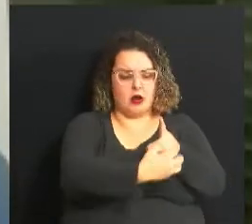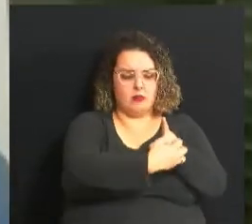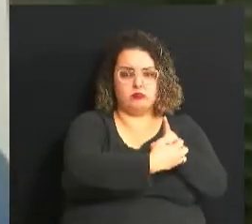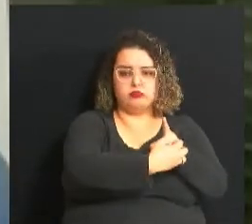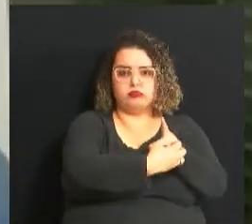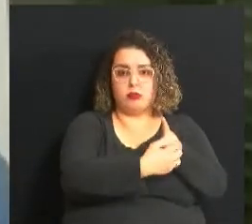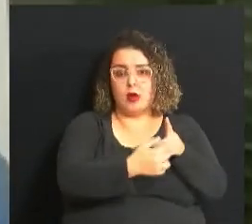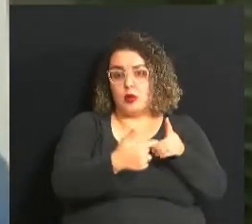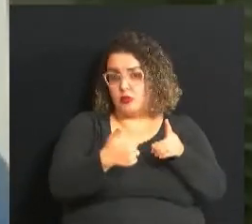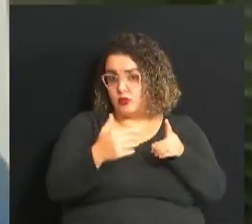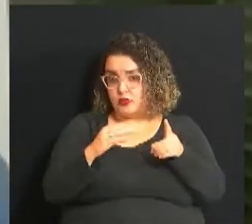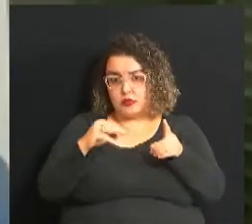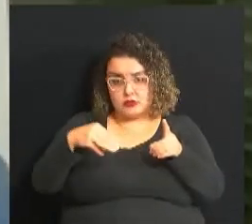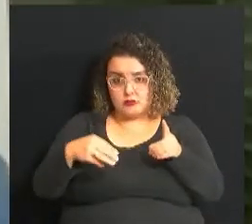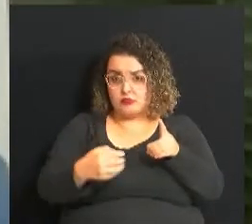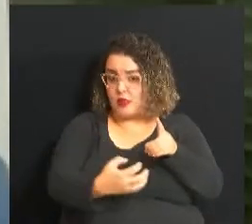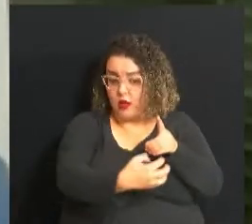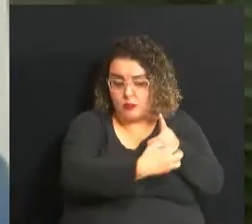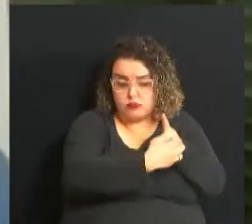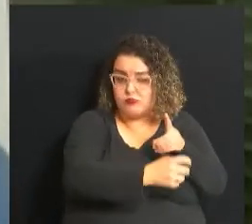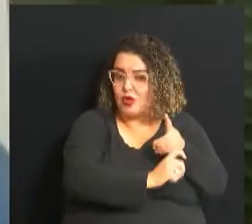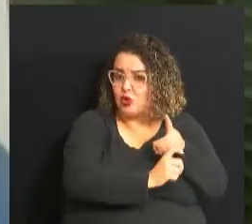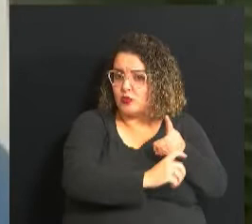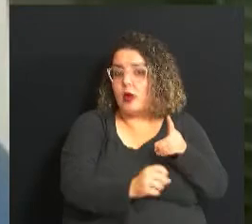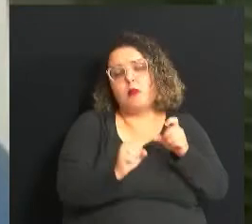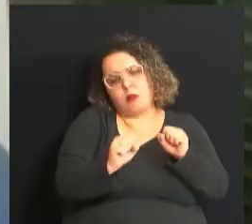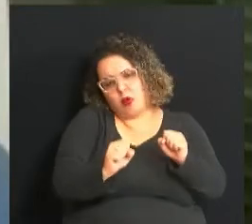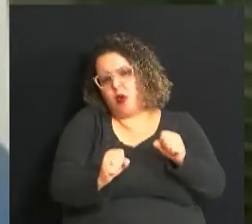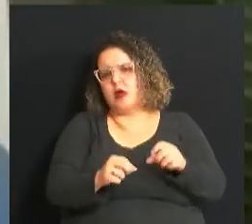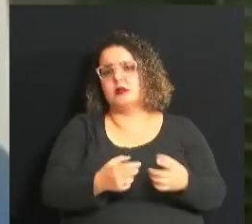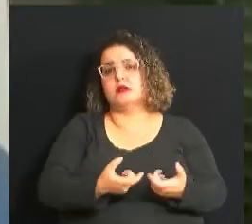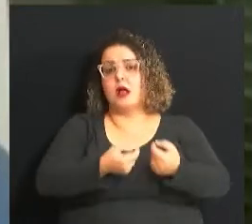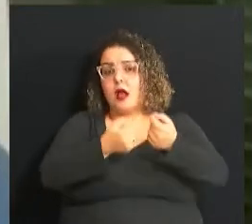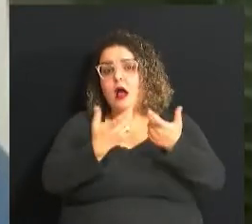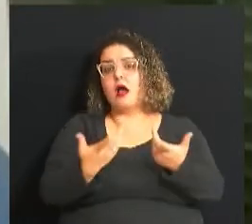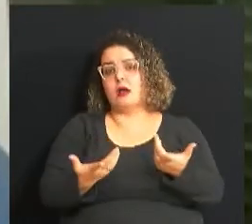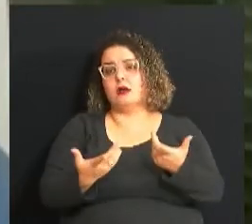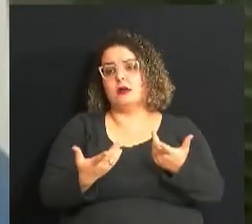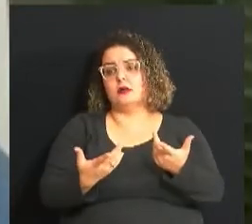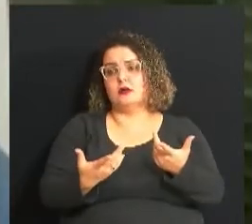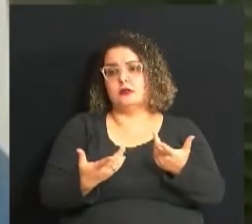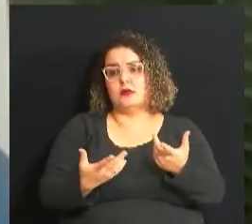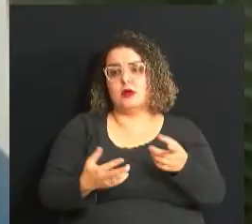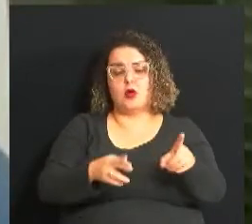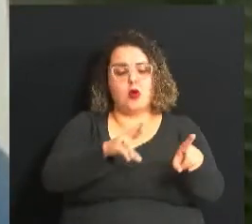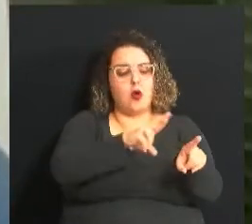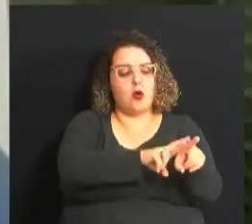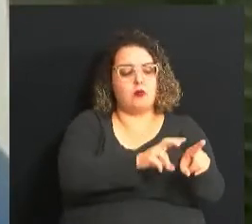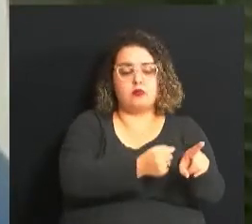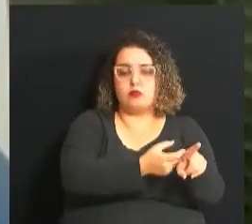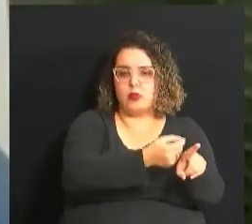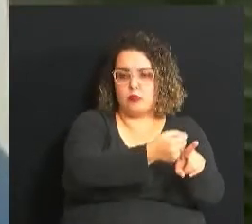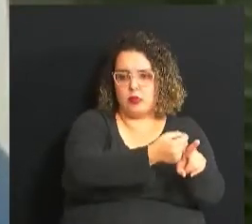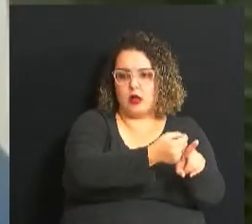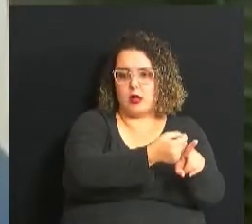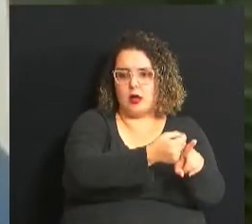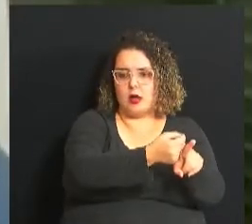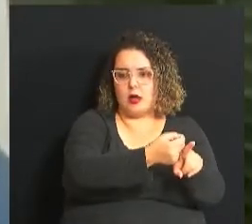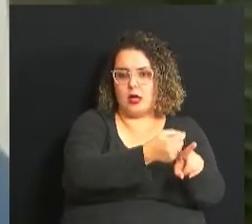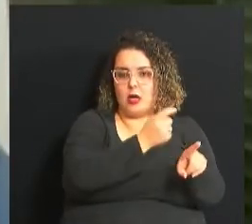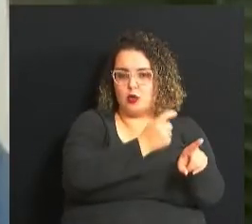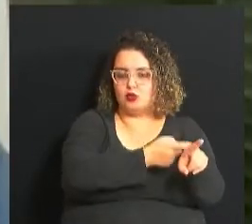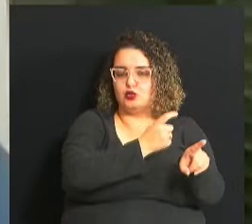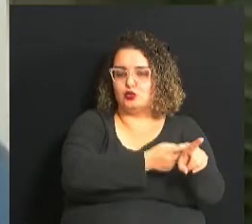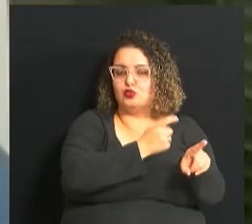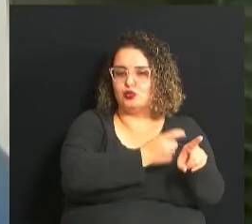do testículo. Aquilo pode ser câncer do testículo, é muito comum. Os tumores de testículos, as massas sólidas do